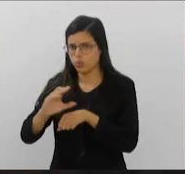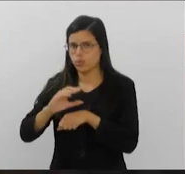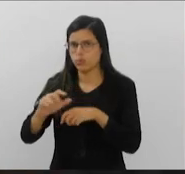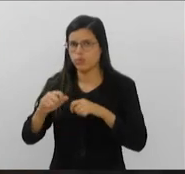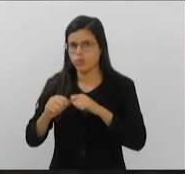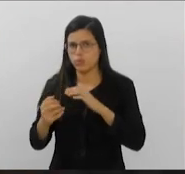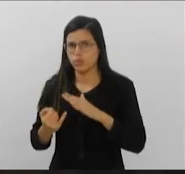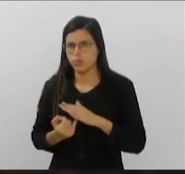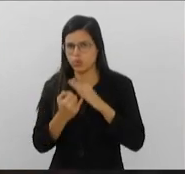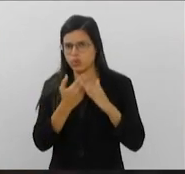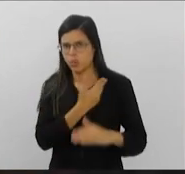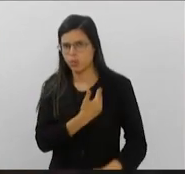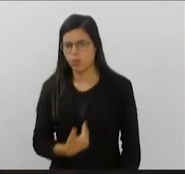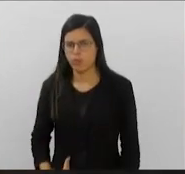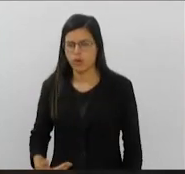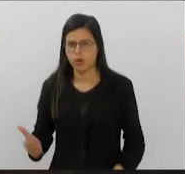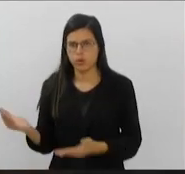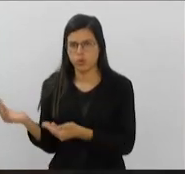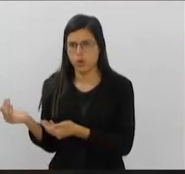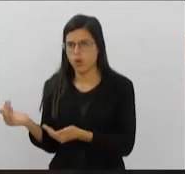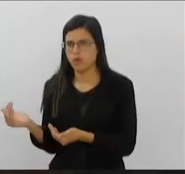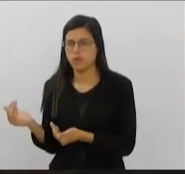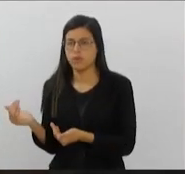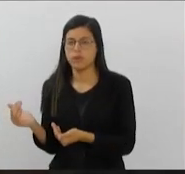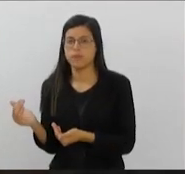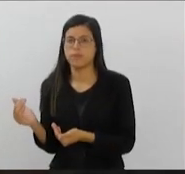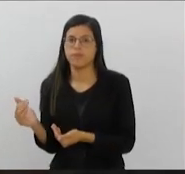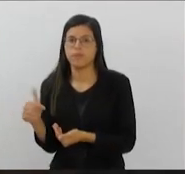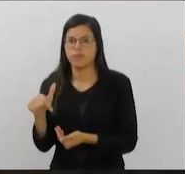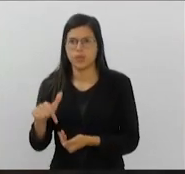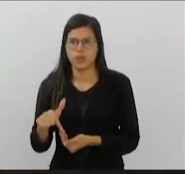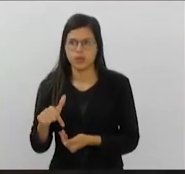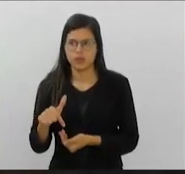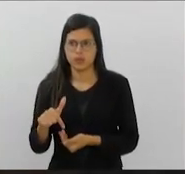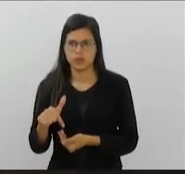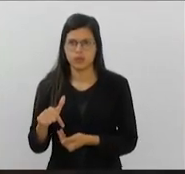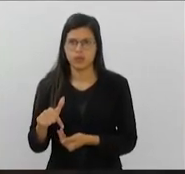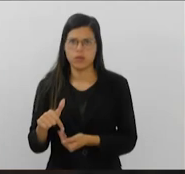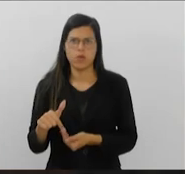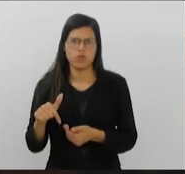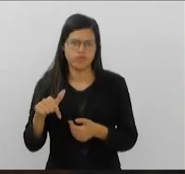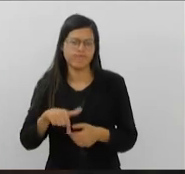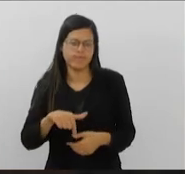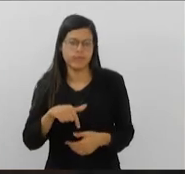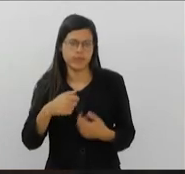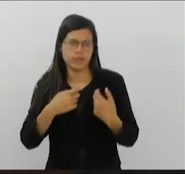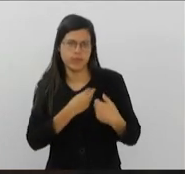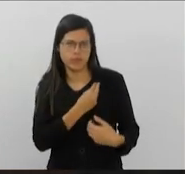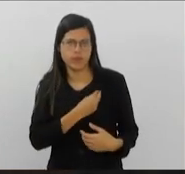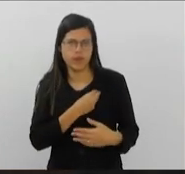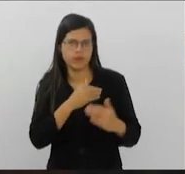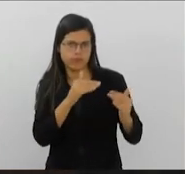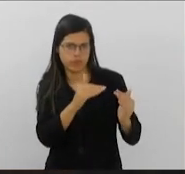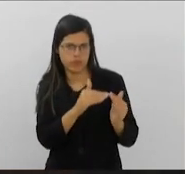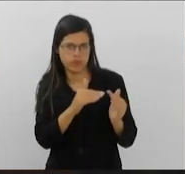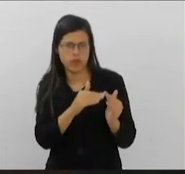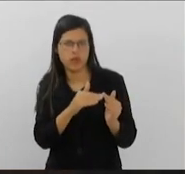públicos para jovens que estejam nessas condições de abrigados e tutelados.